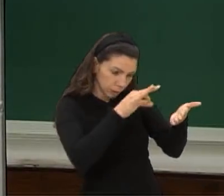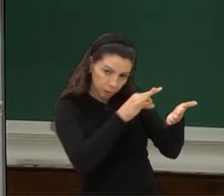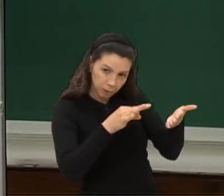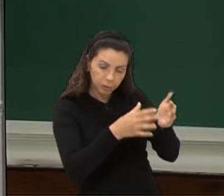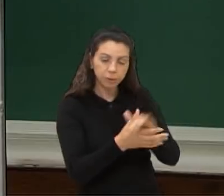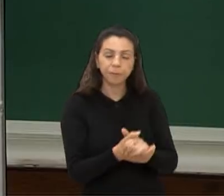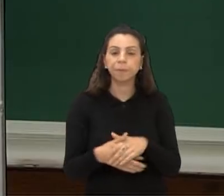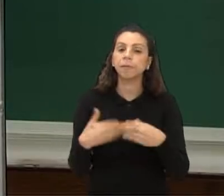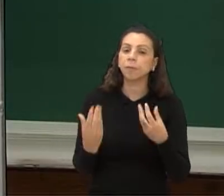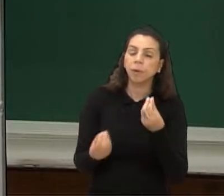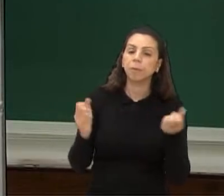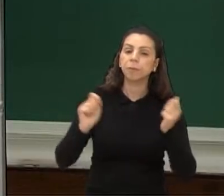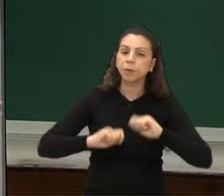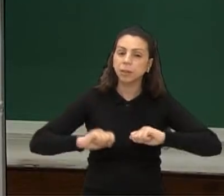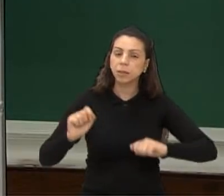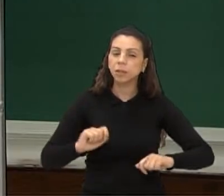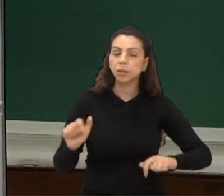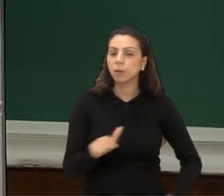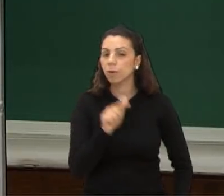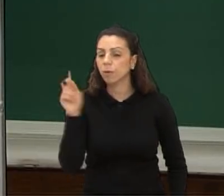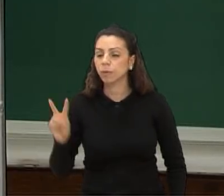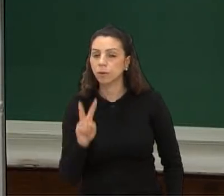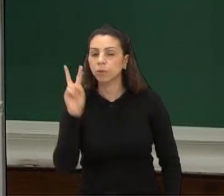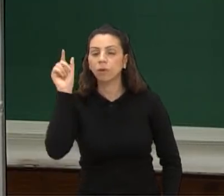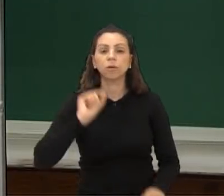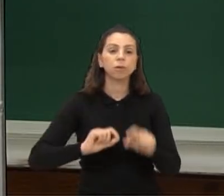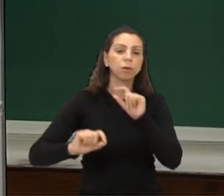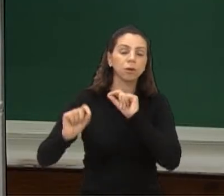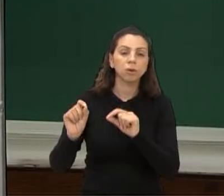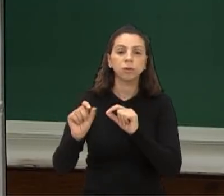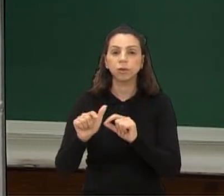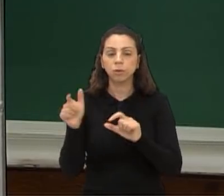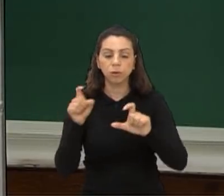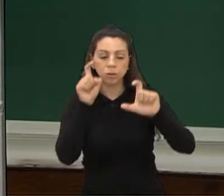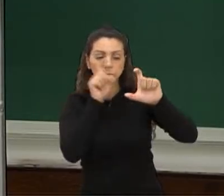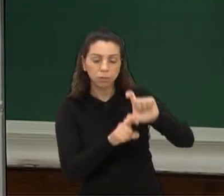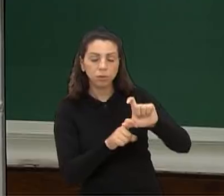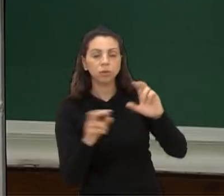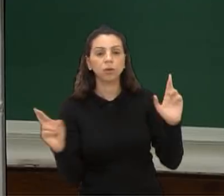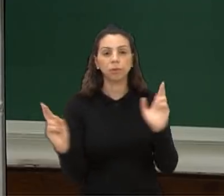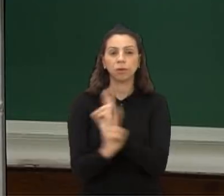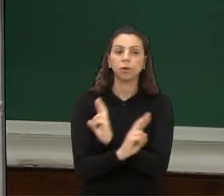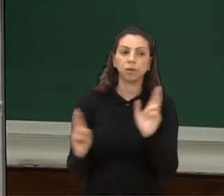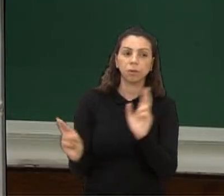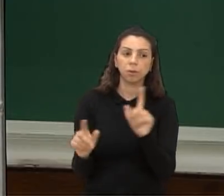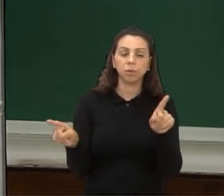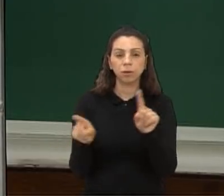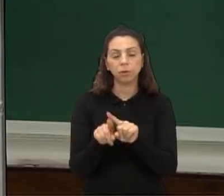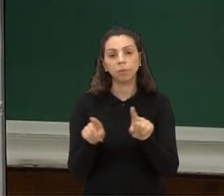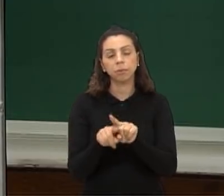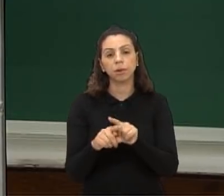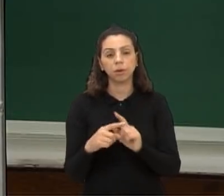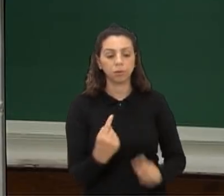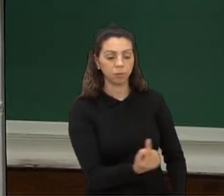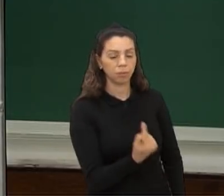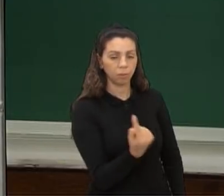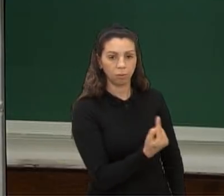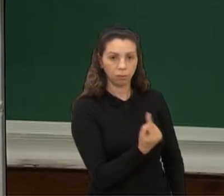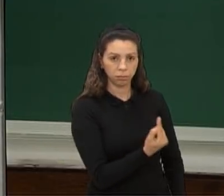Vamos lá, então? Veja, primeiro passo é organizarmos a nossa informação, ok?